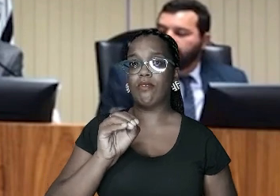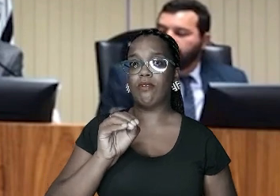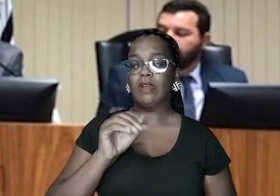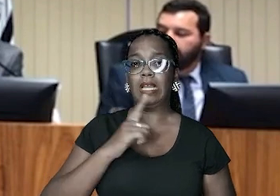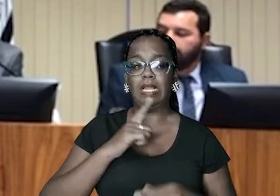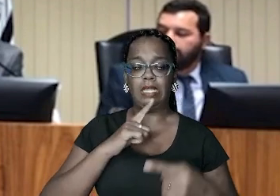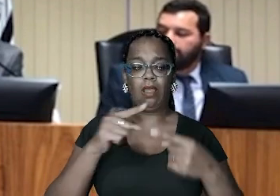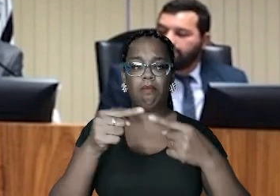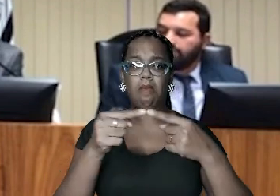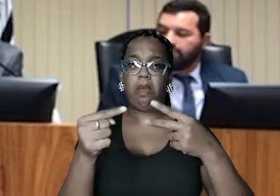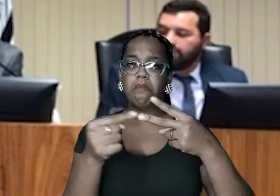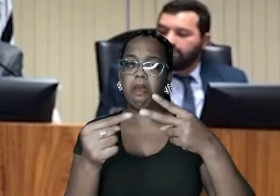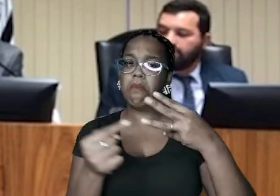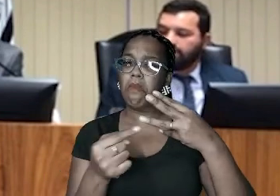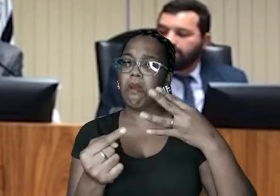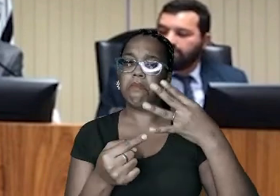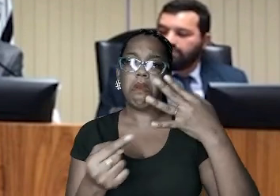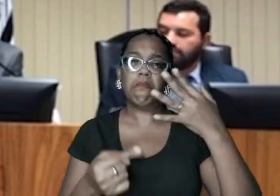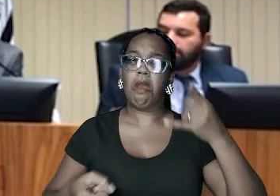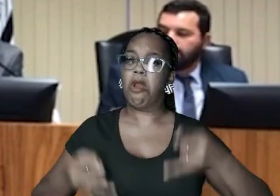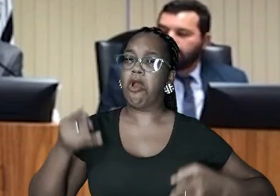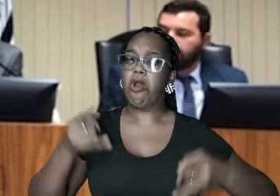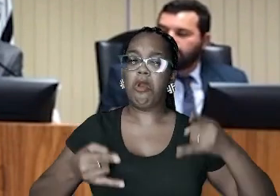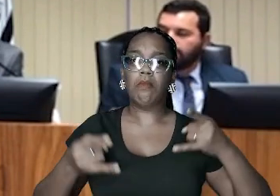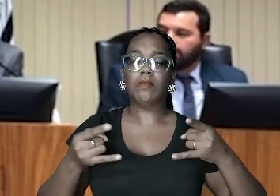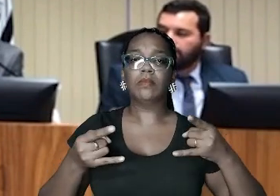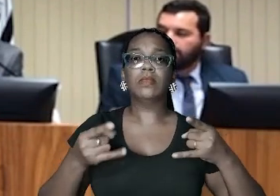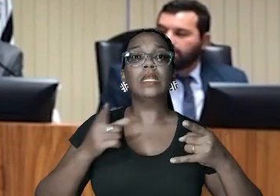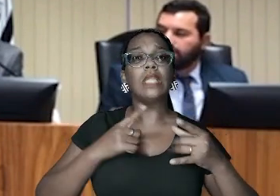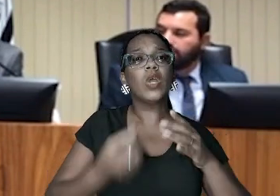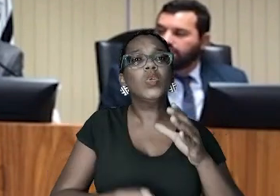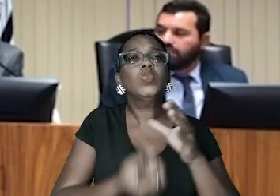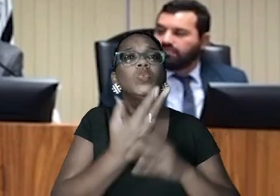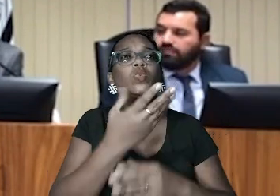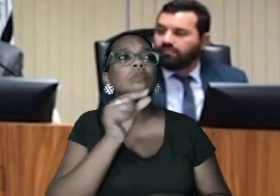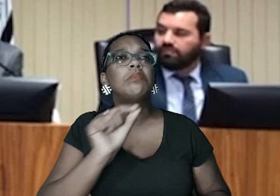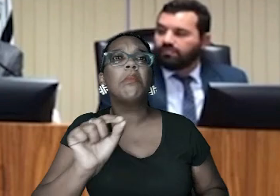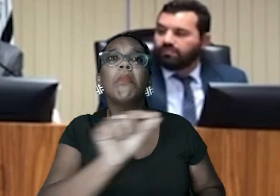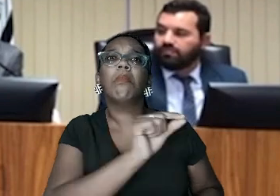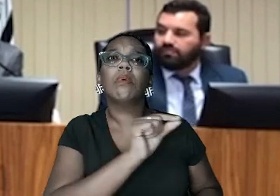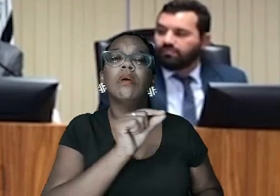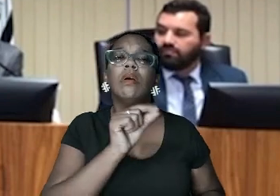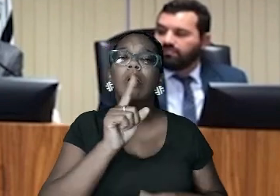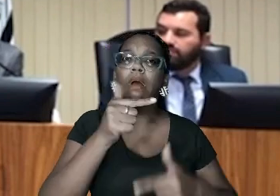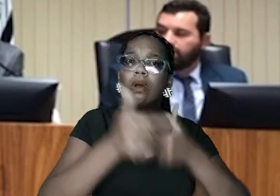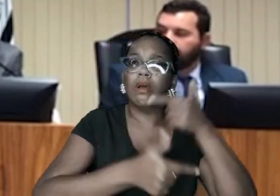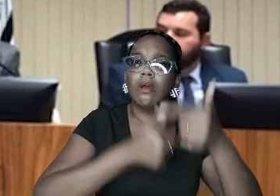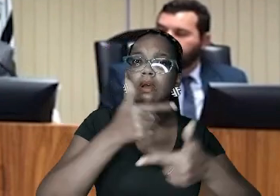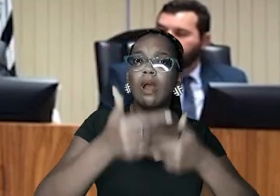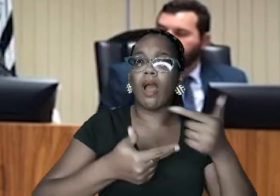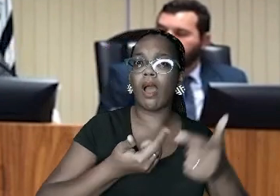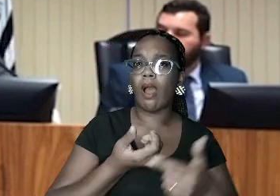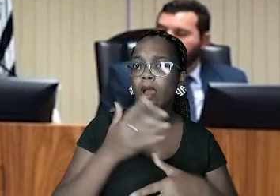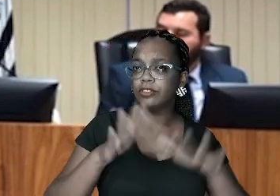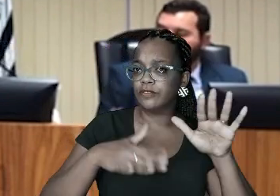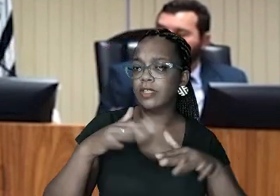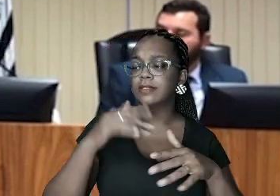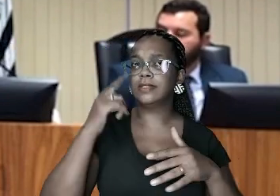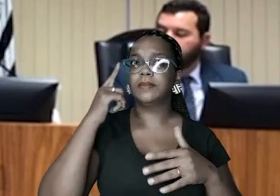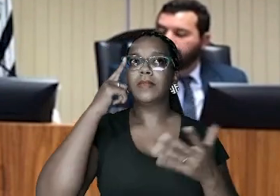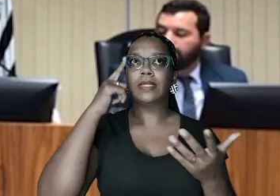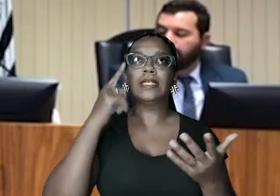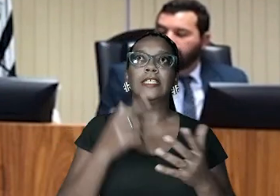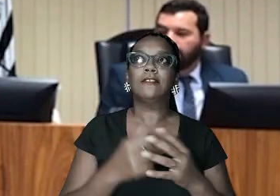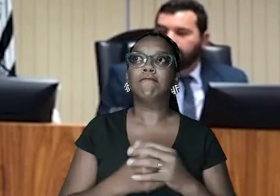dos Robôs operando-se Traders dos algod Traders com o surgimento desses